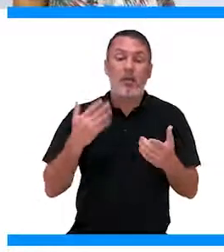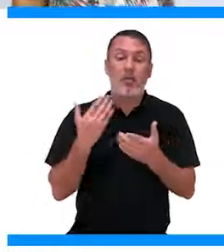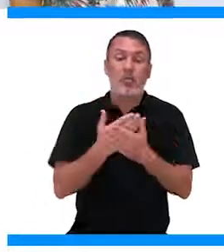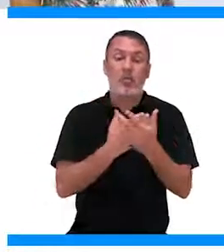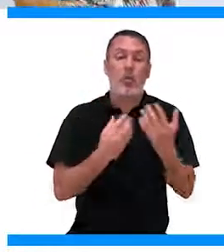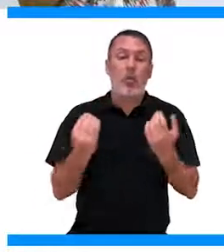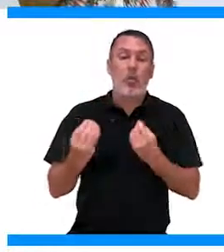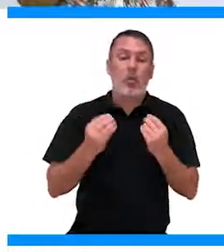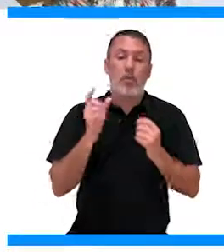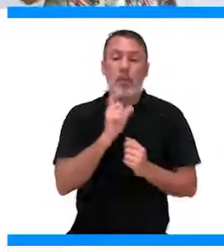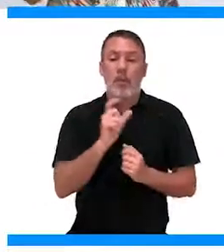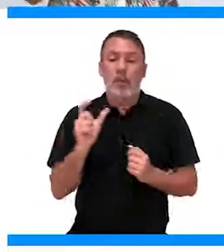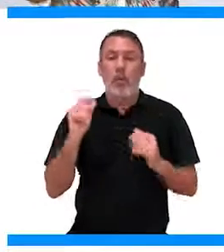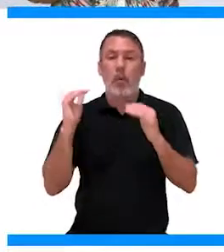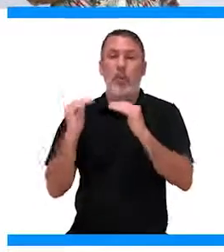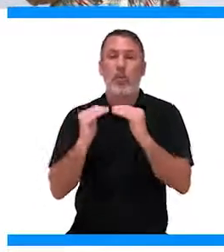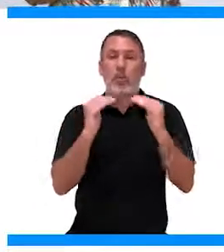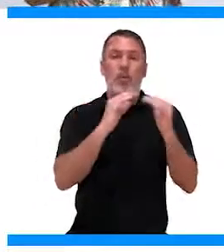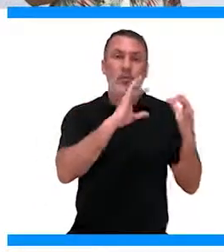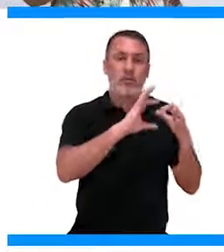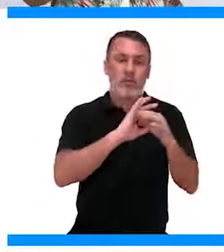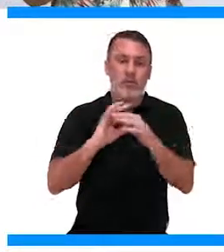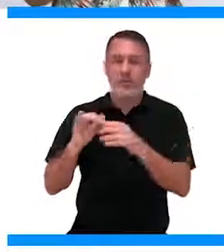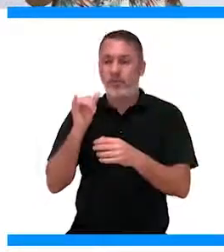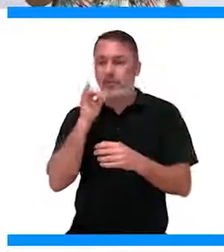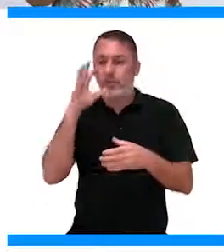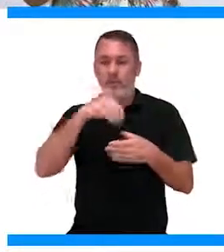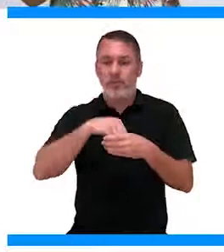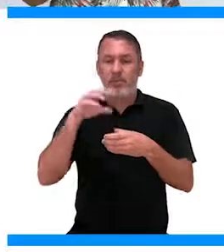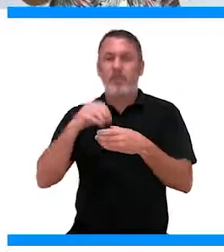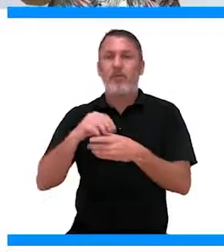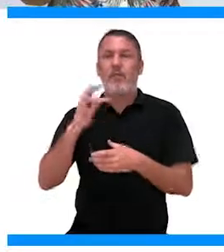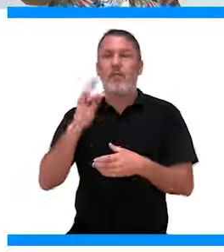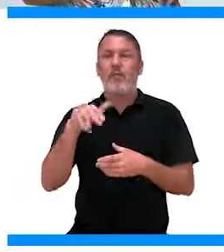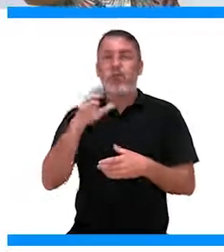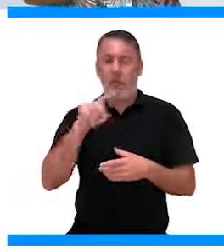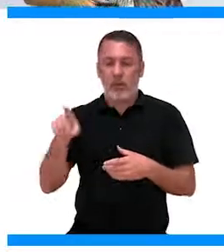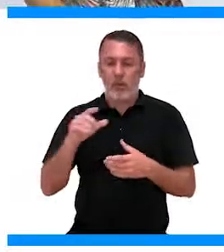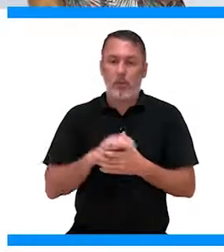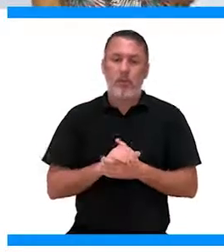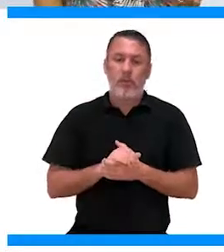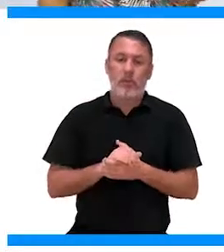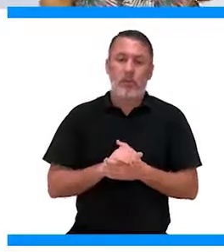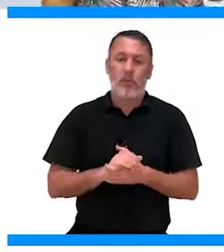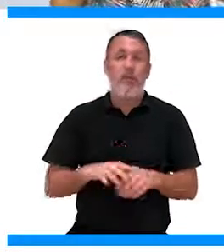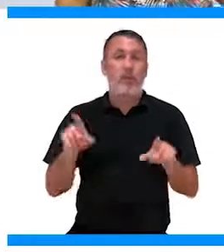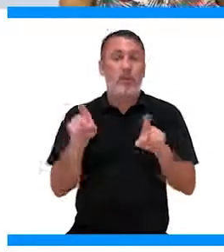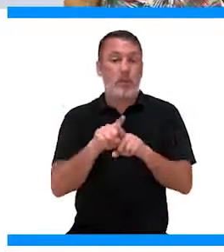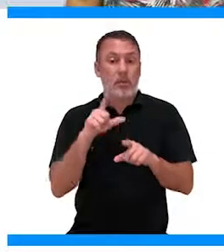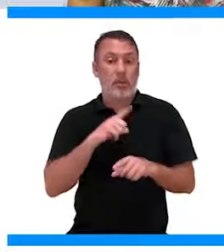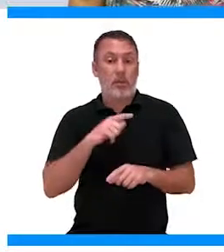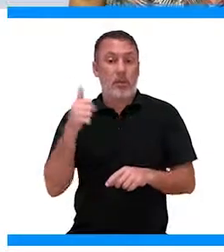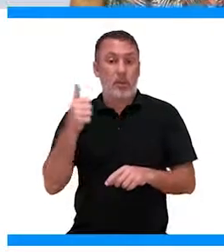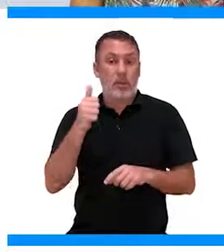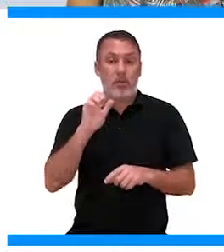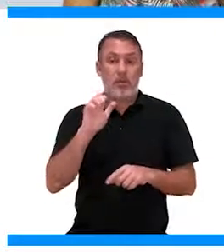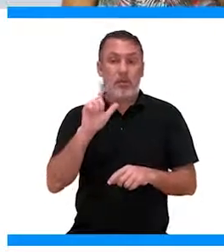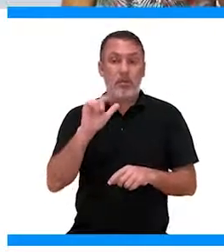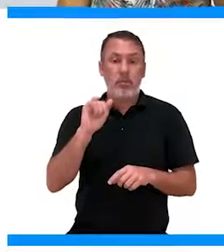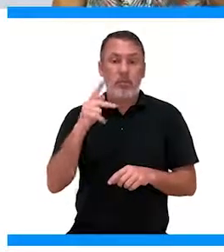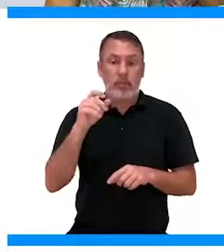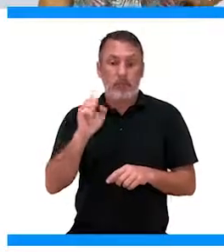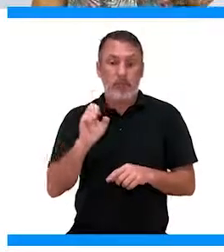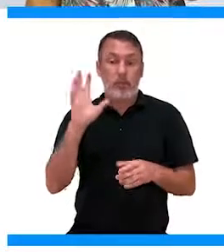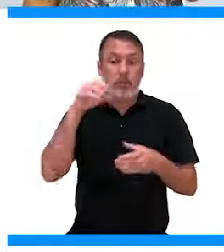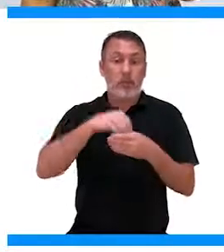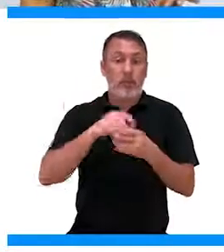da gramática que estuda como as palavras combinam ali nas orações, quais as funções dela, né? A gente tem primeiro a elipse, que é